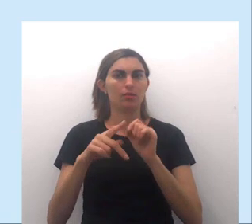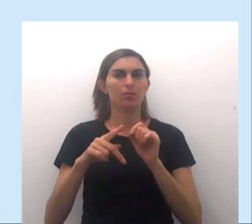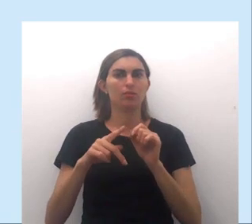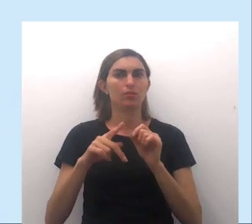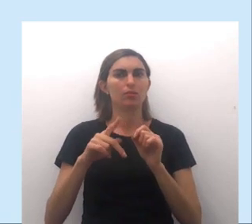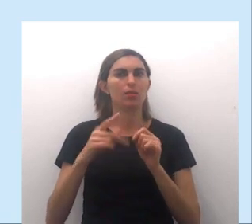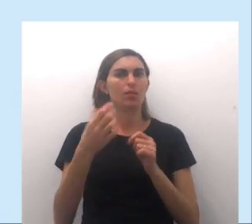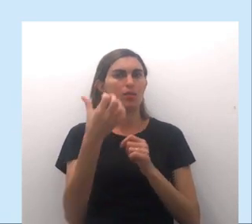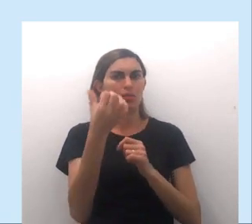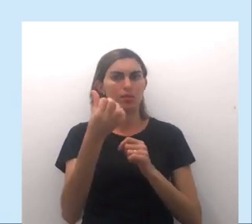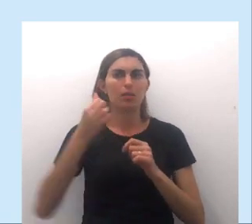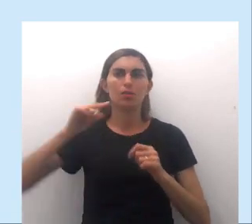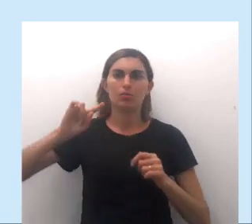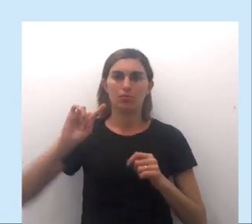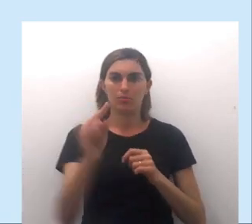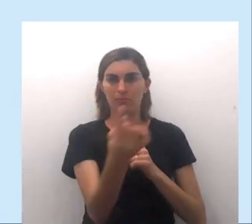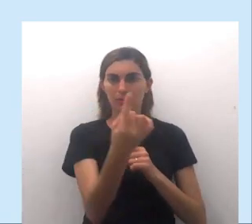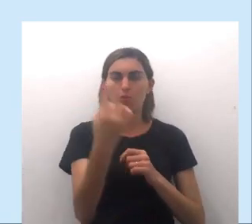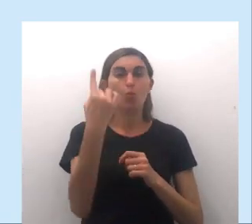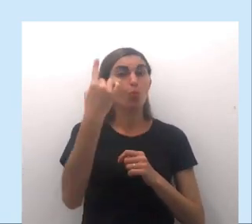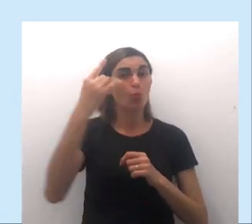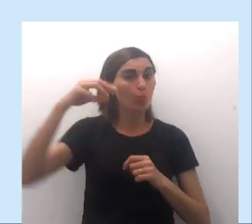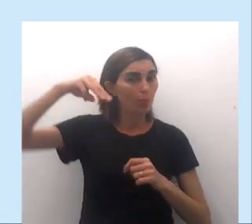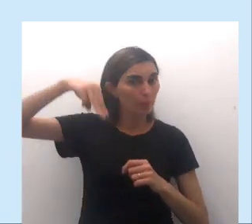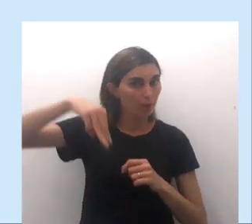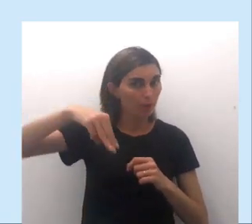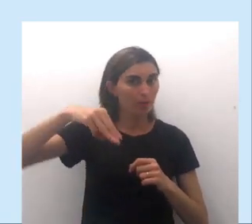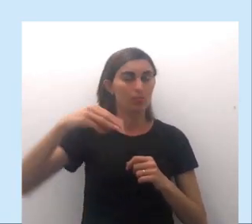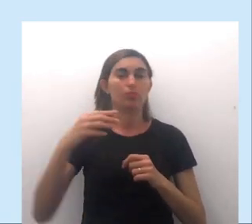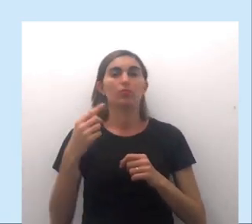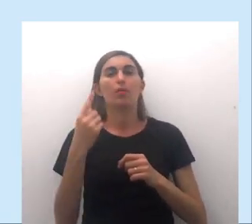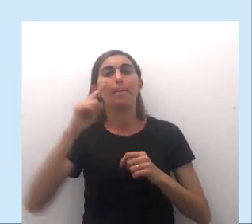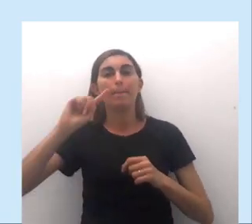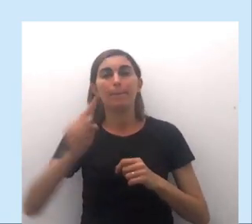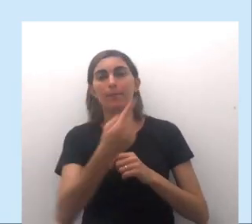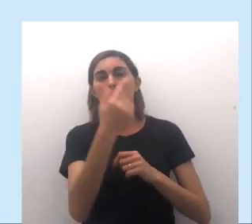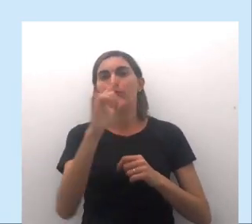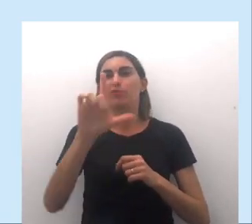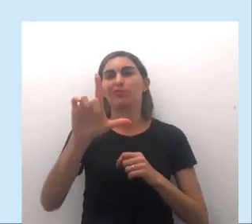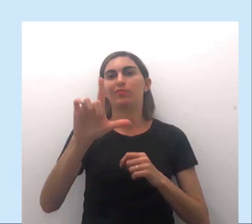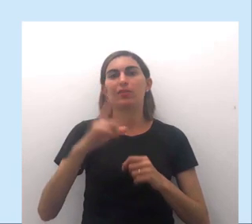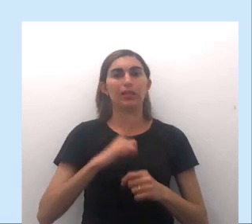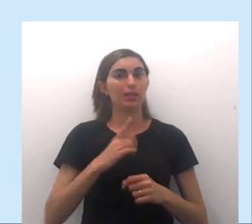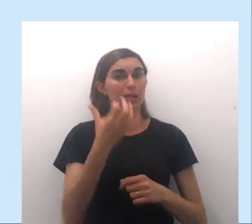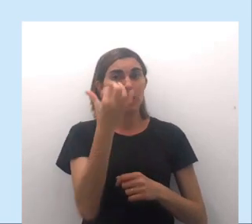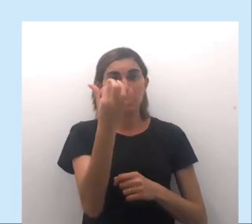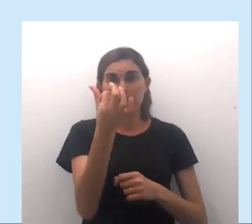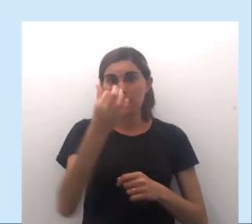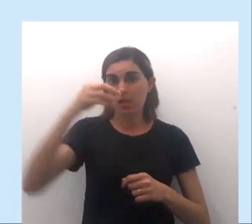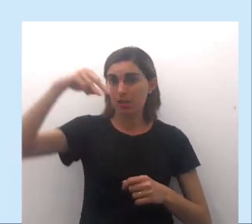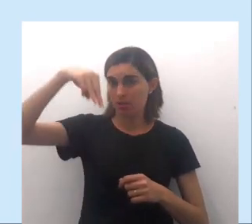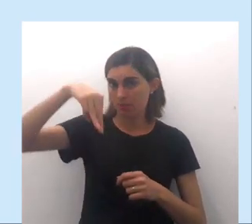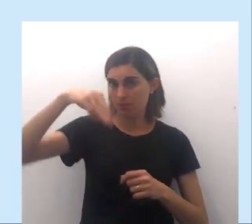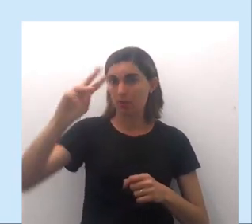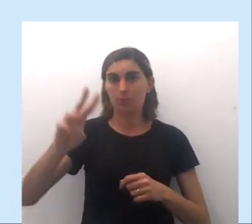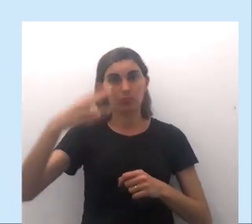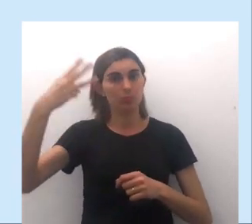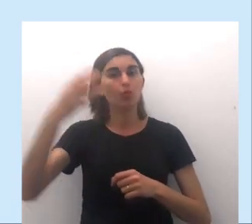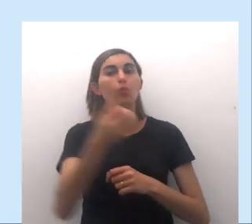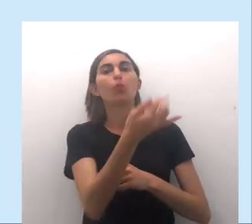a 6.000. Nesse caso, a gente viu que 1 metro cúbico equivale a 1.000 litros. Se nós temos 6 metros